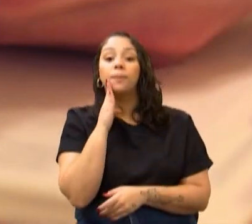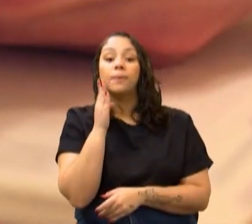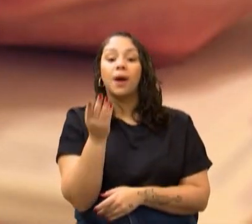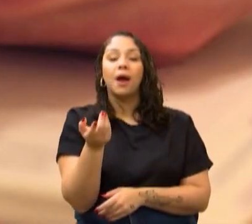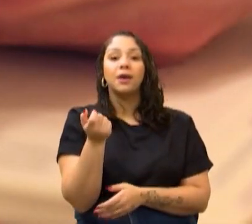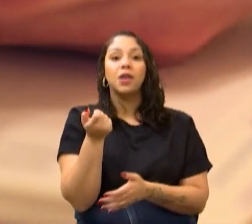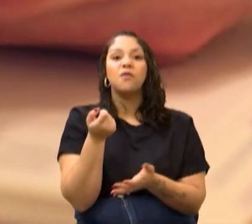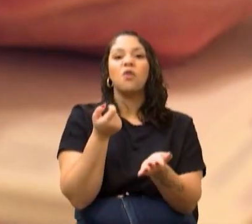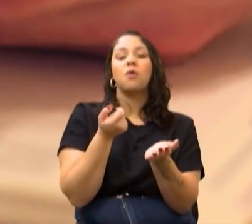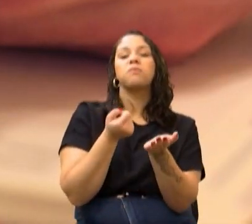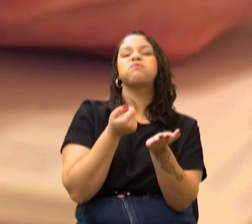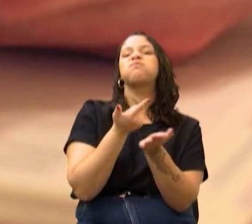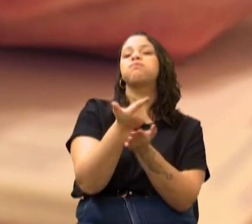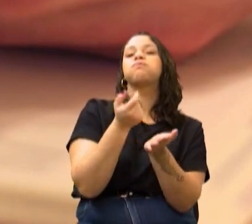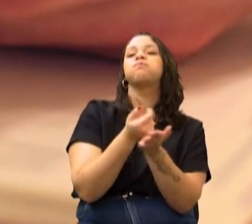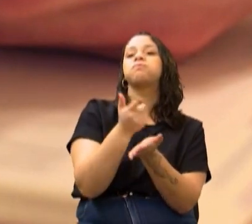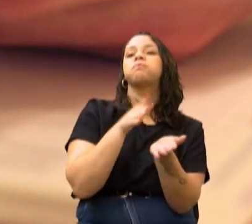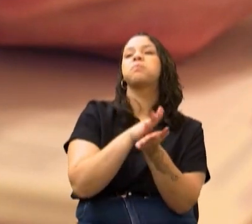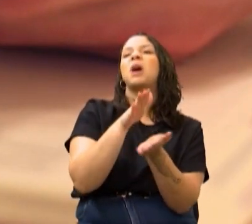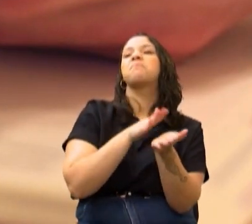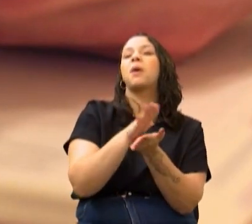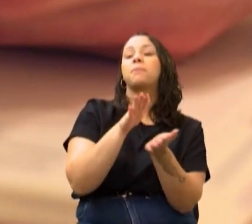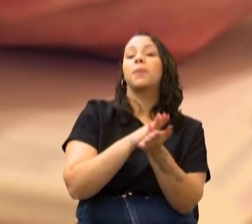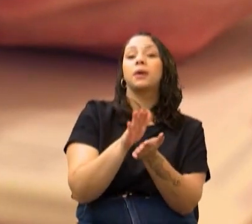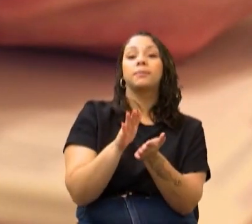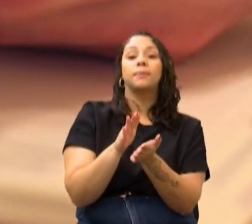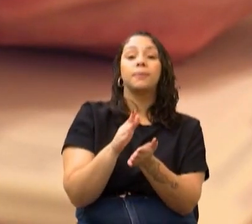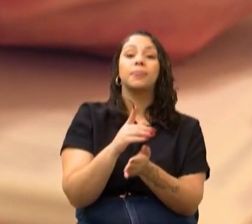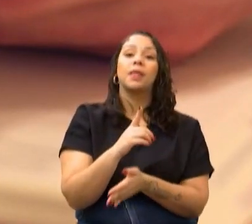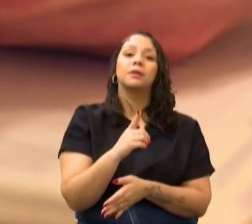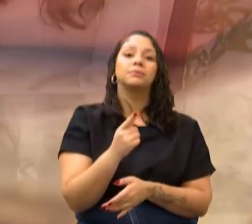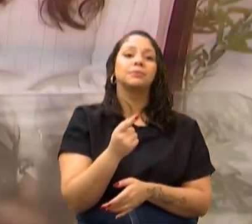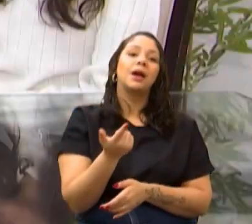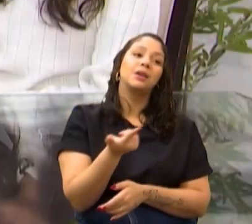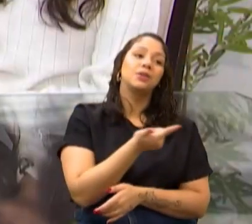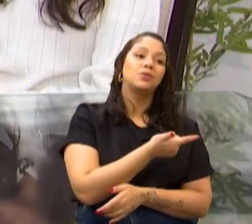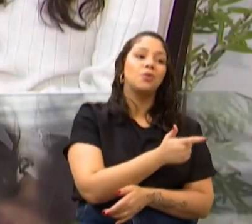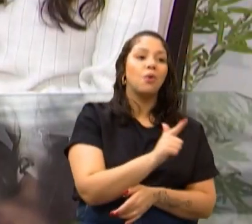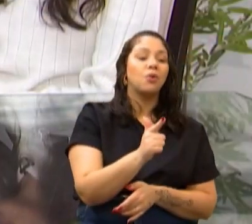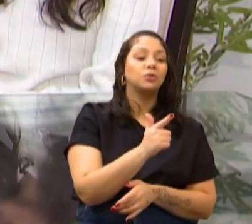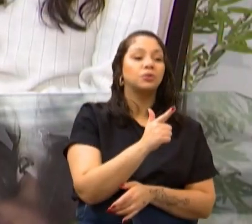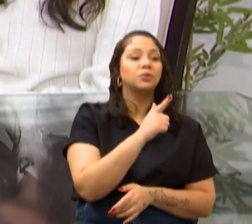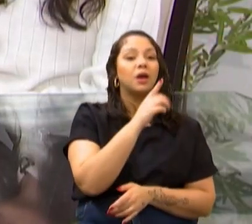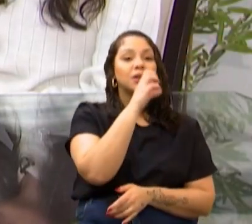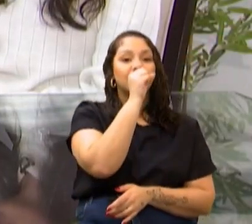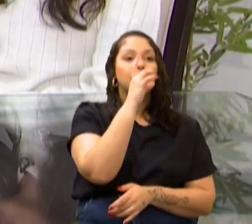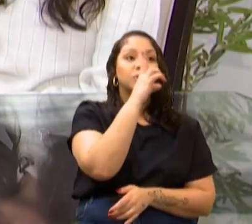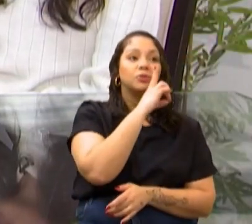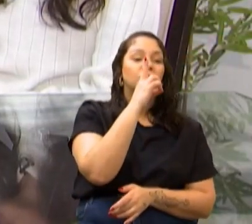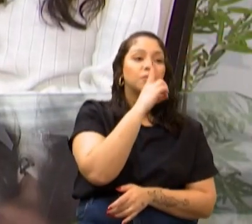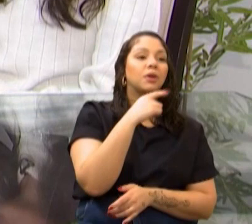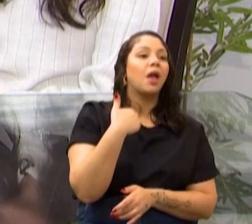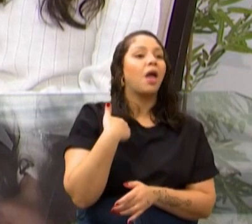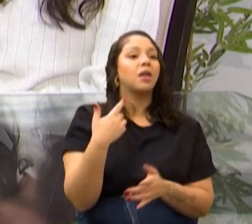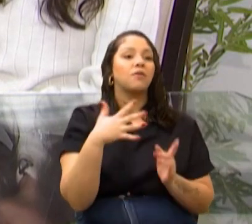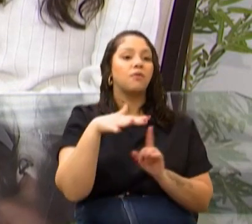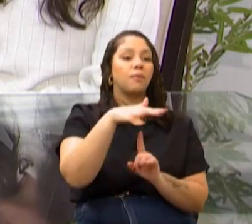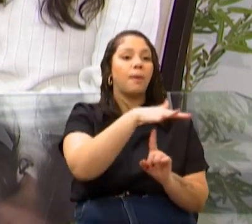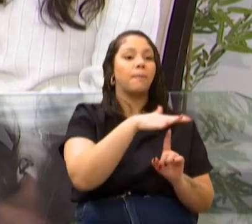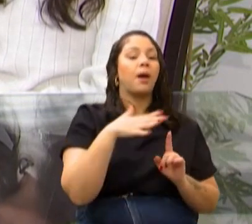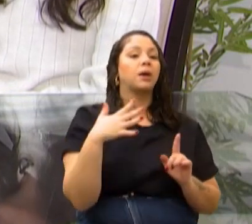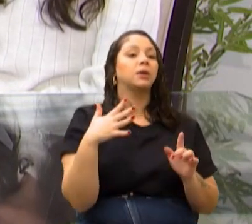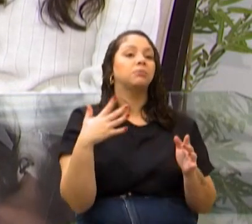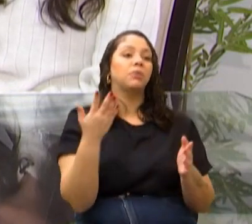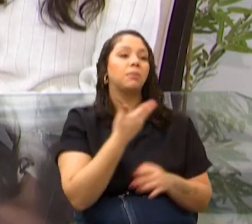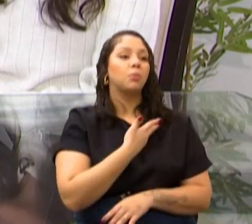um bar para beber e eu vou gastar essa verba toda num único final de semana, os outros 3 eu vou ter que pensar em outras formas de me divertir. Eu